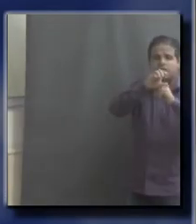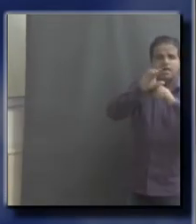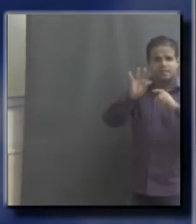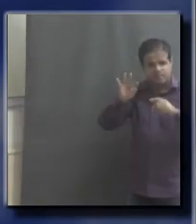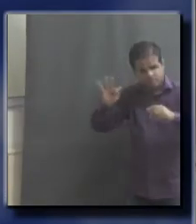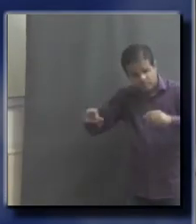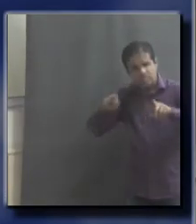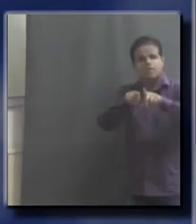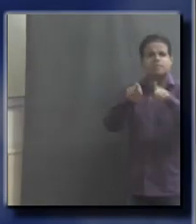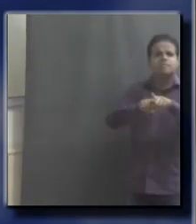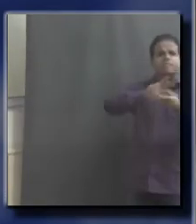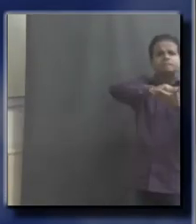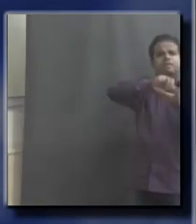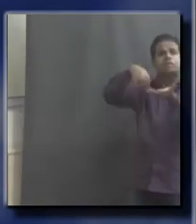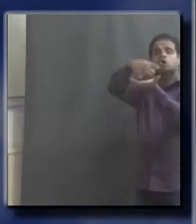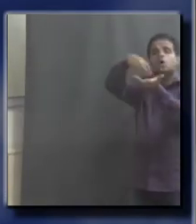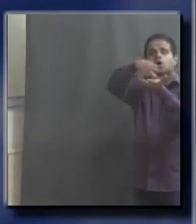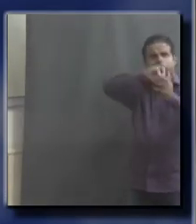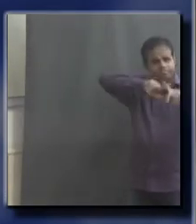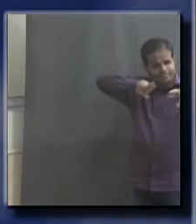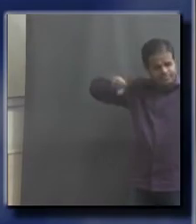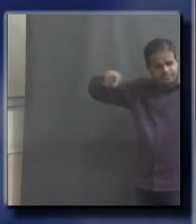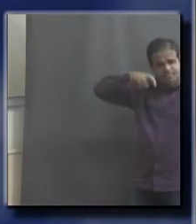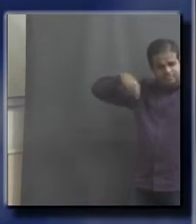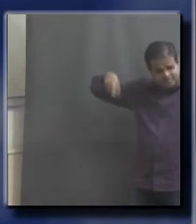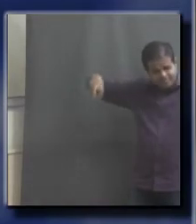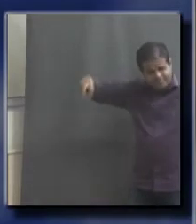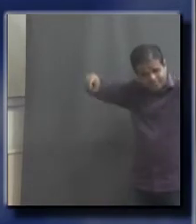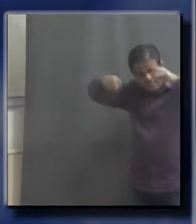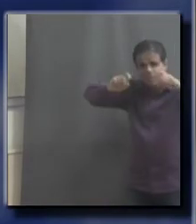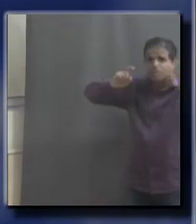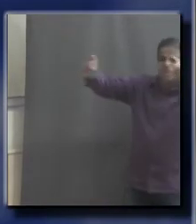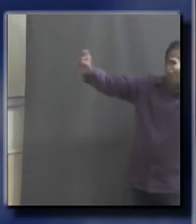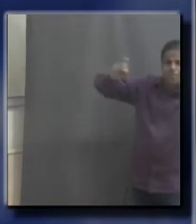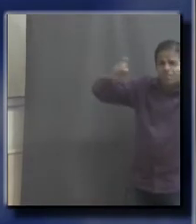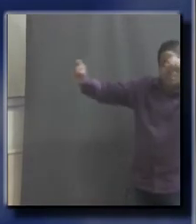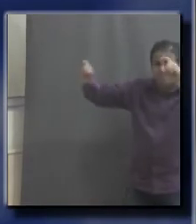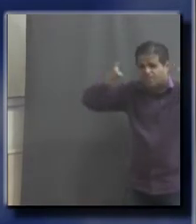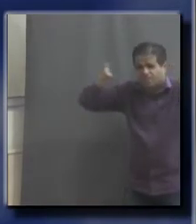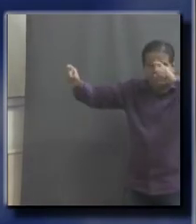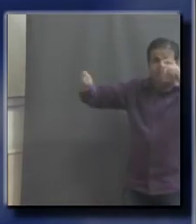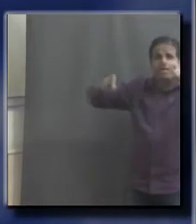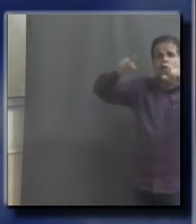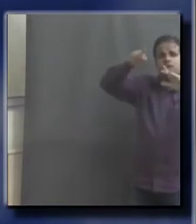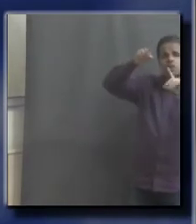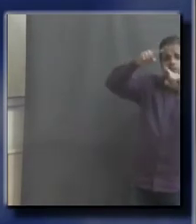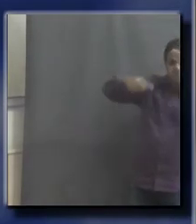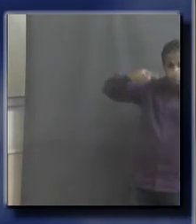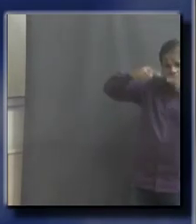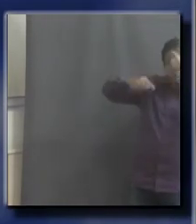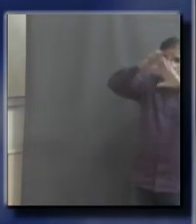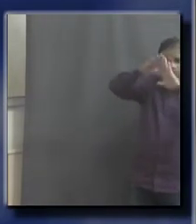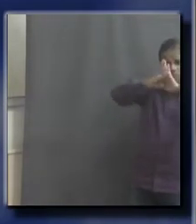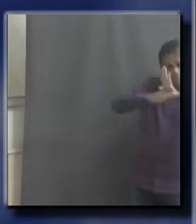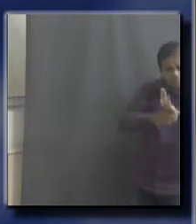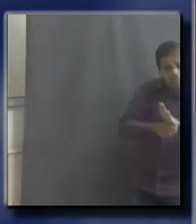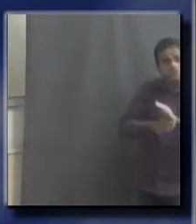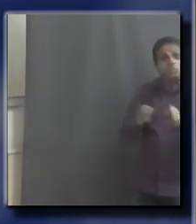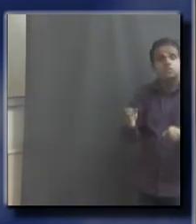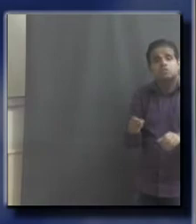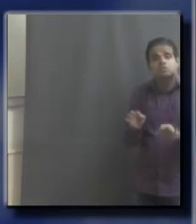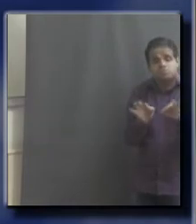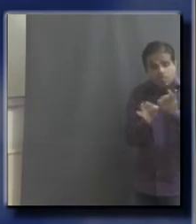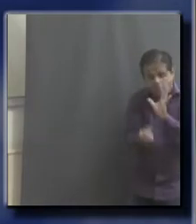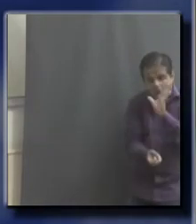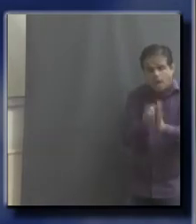participa, a FENAPSE também, e a ABEP também. Discutiram princípios e construíram um